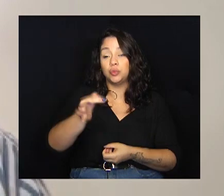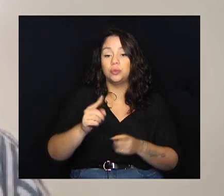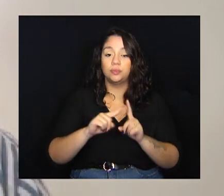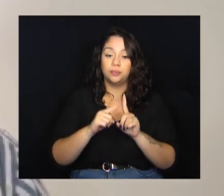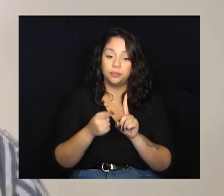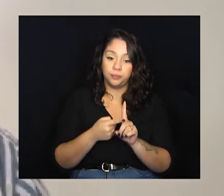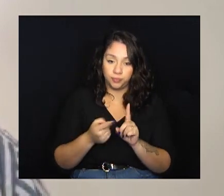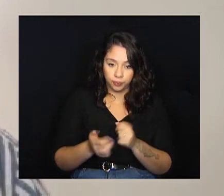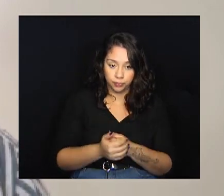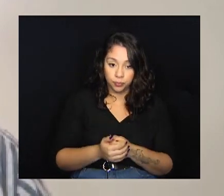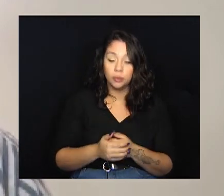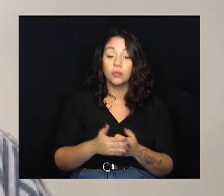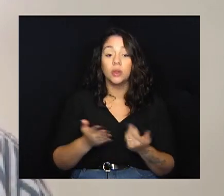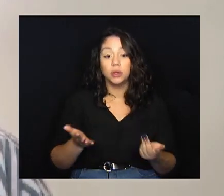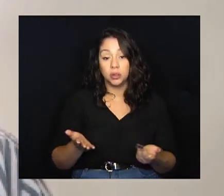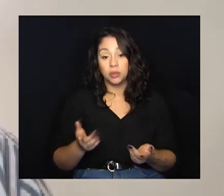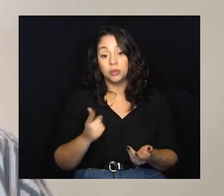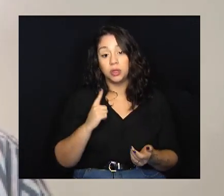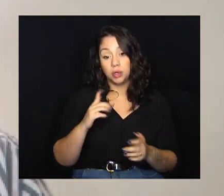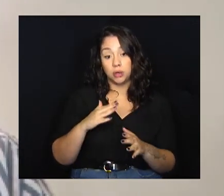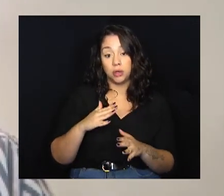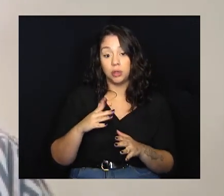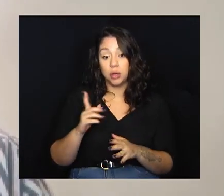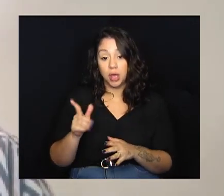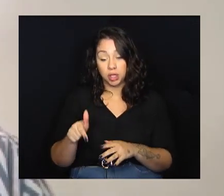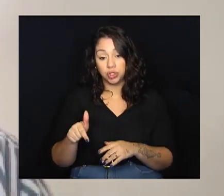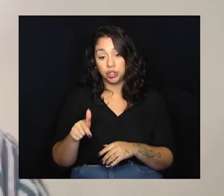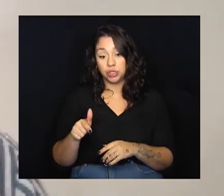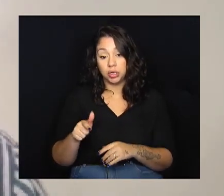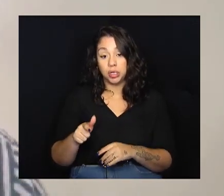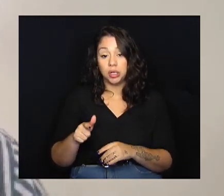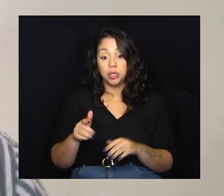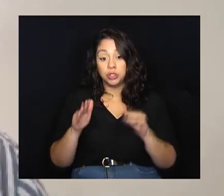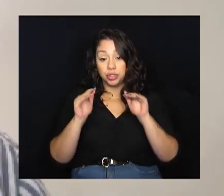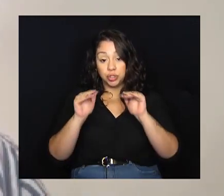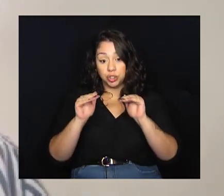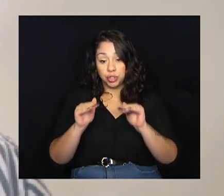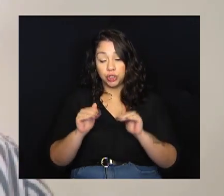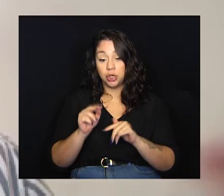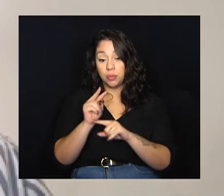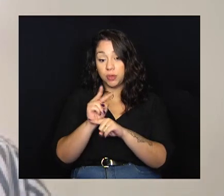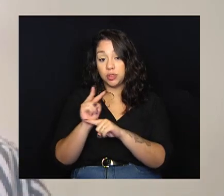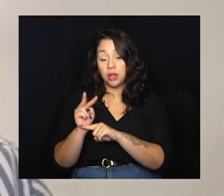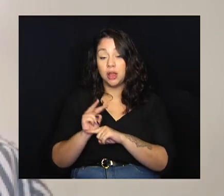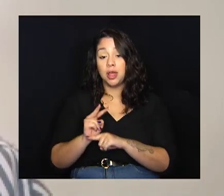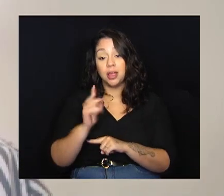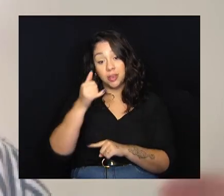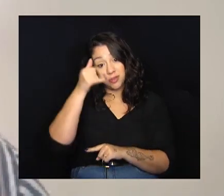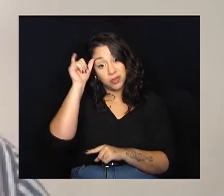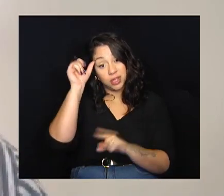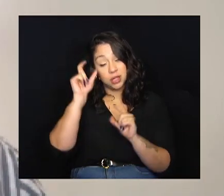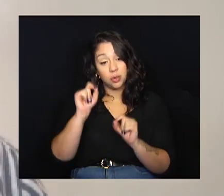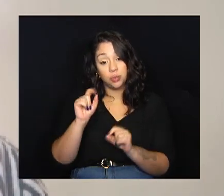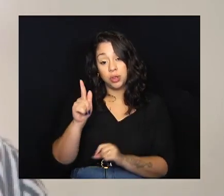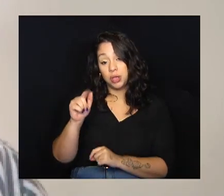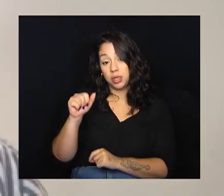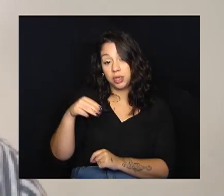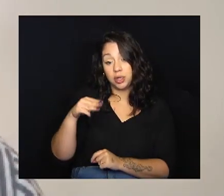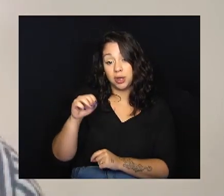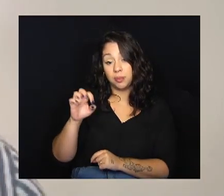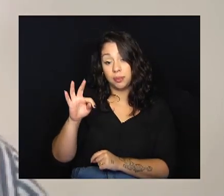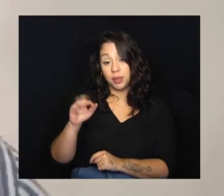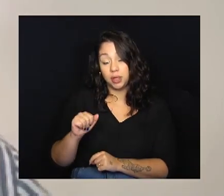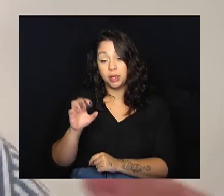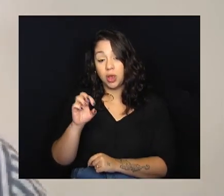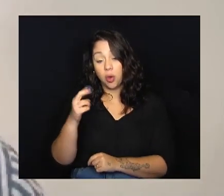então com esse processo de congelamento de crio preservação a gente evita que o gameta no caso o